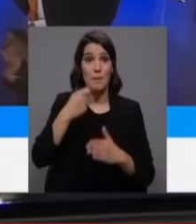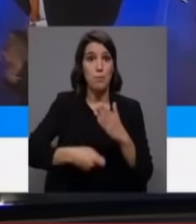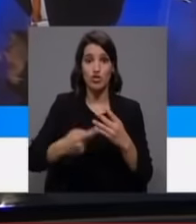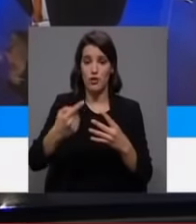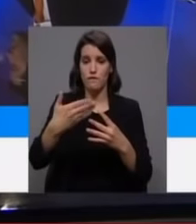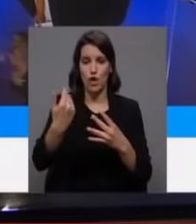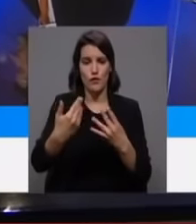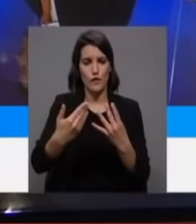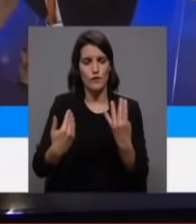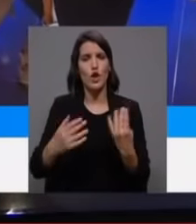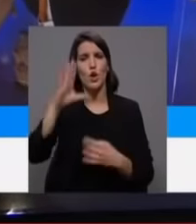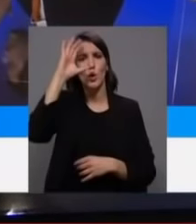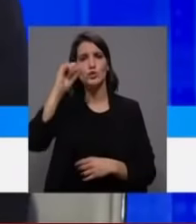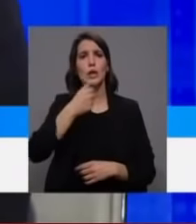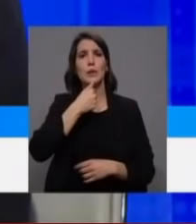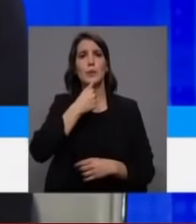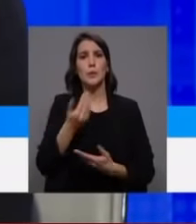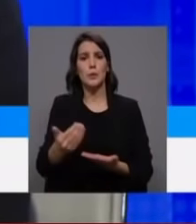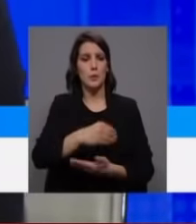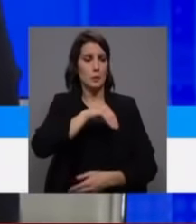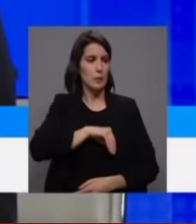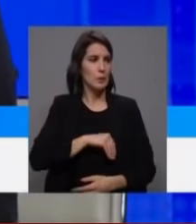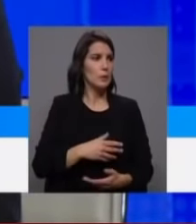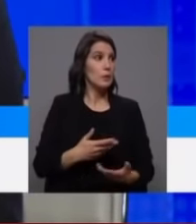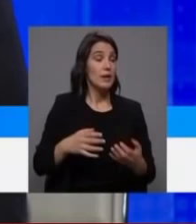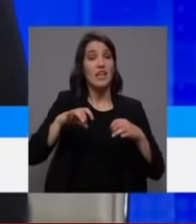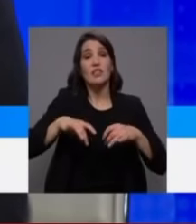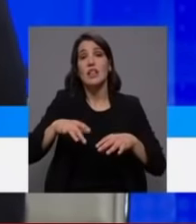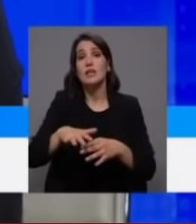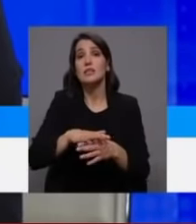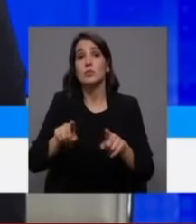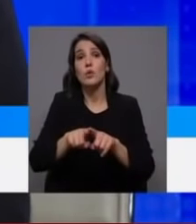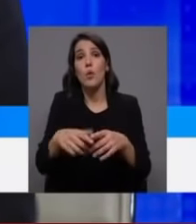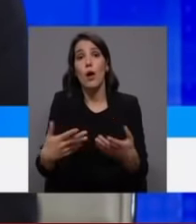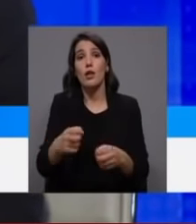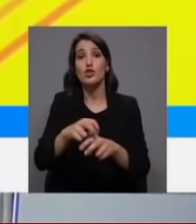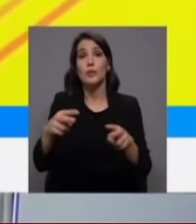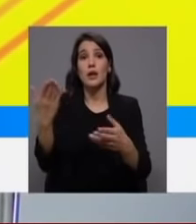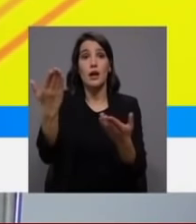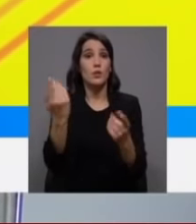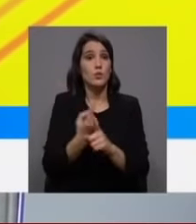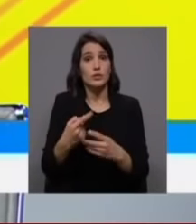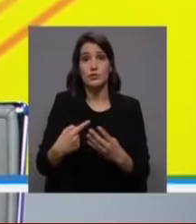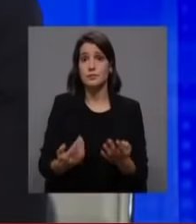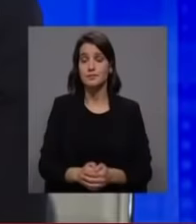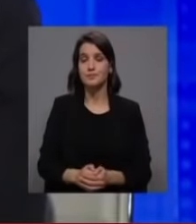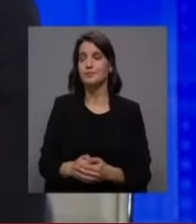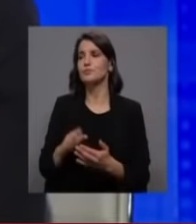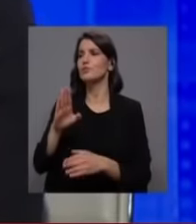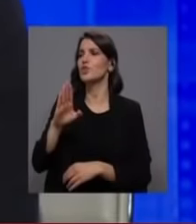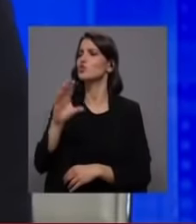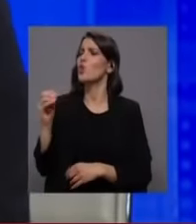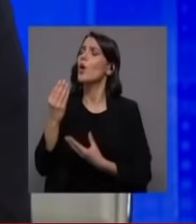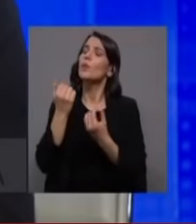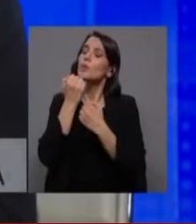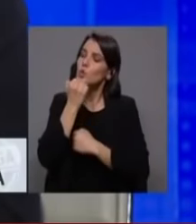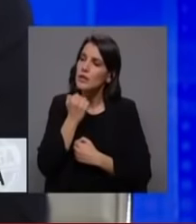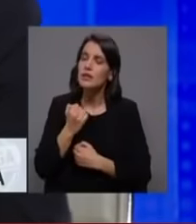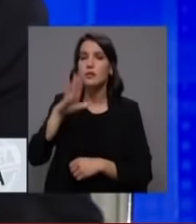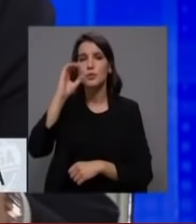este impostos para o estado depois poder pode evitar situações caóticas em hospitais e outras coisas piores não fico muito contente que são Francisco